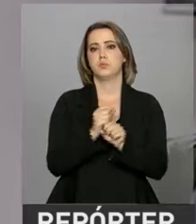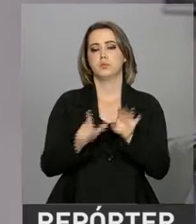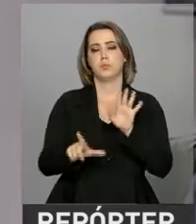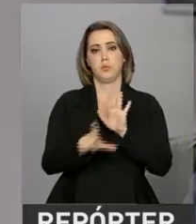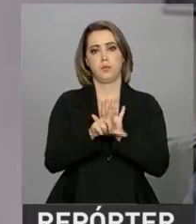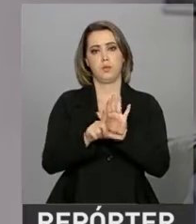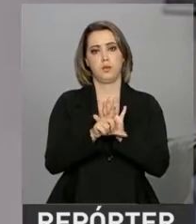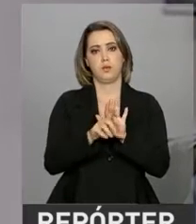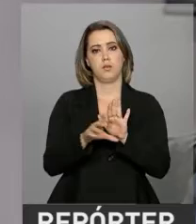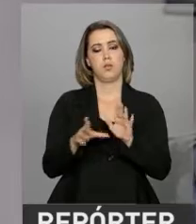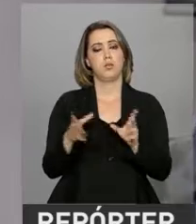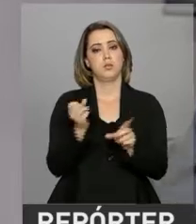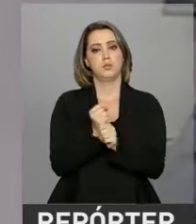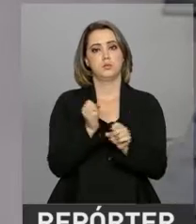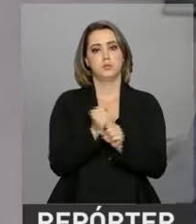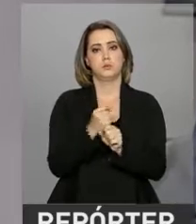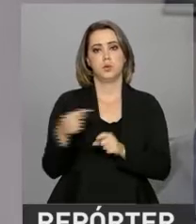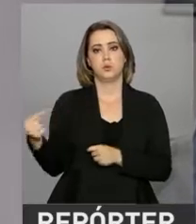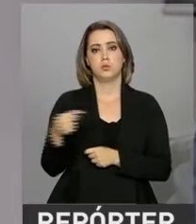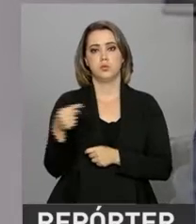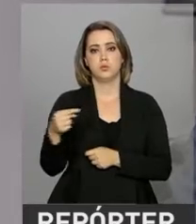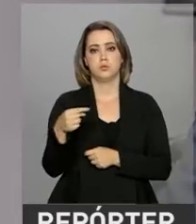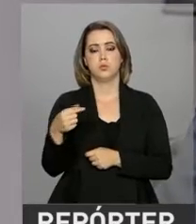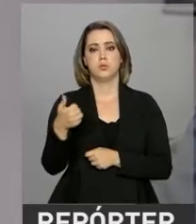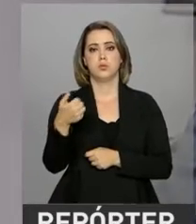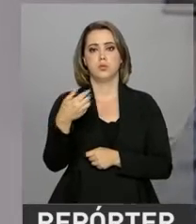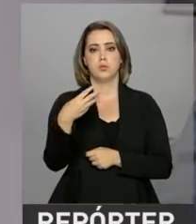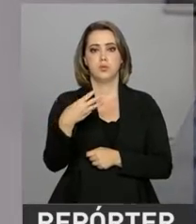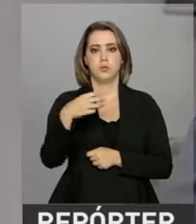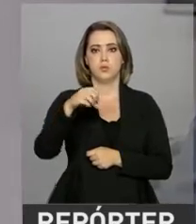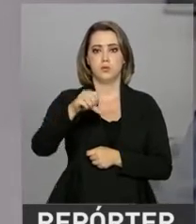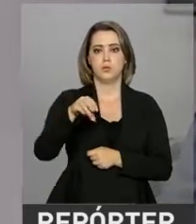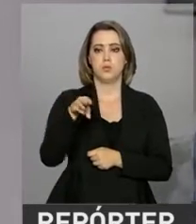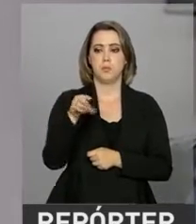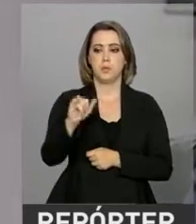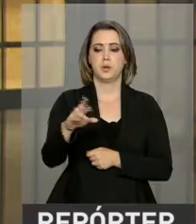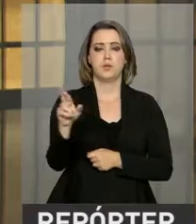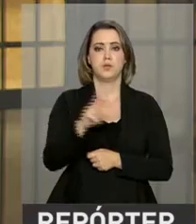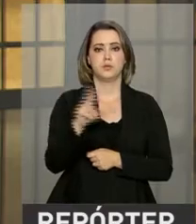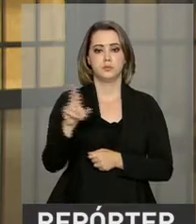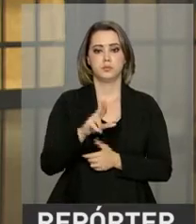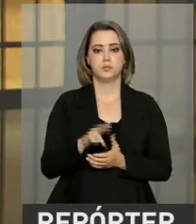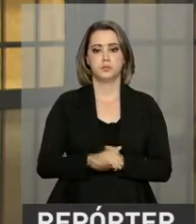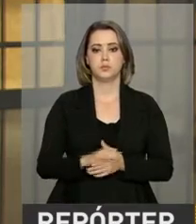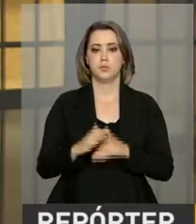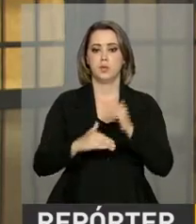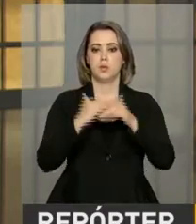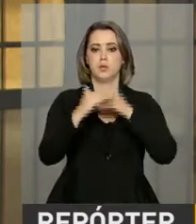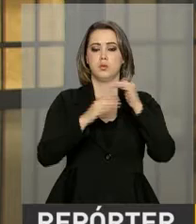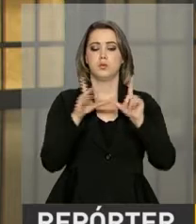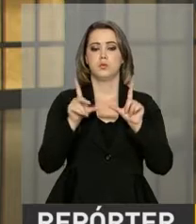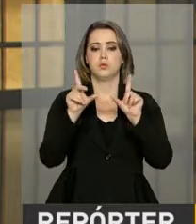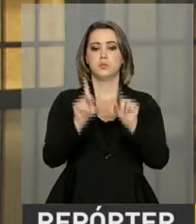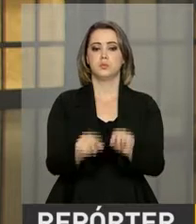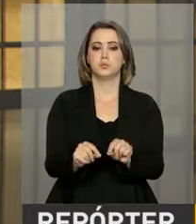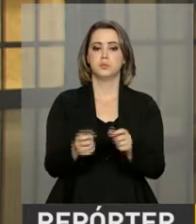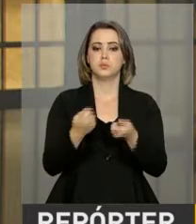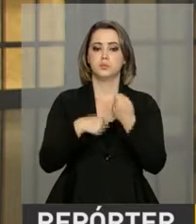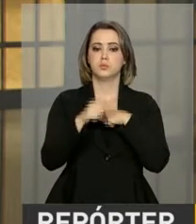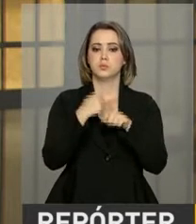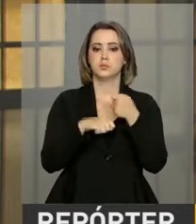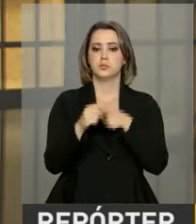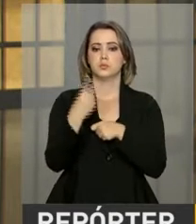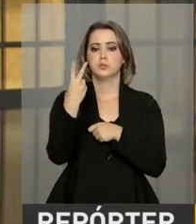fechar o ano com saldo negativo de 139 bilhões de reais com crescimento menor da economia nos primeiros